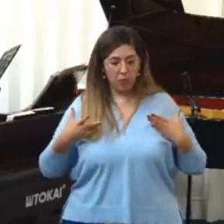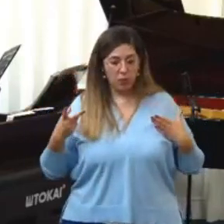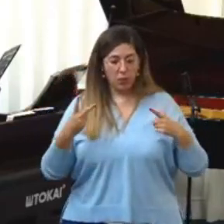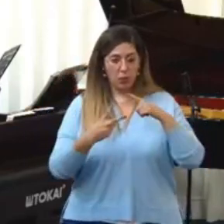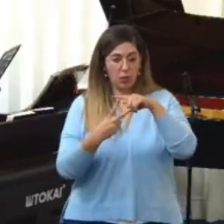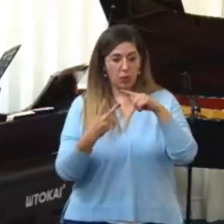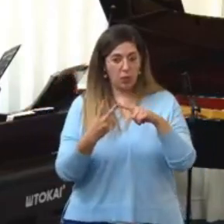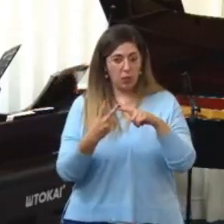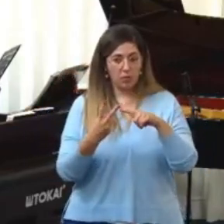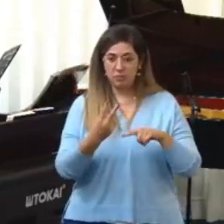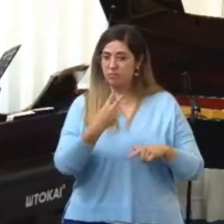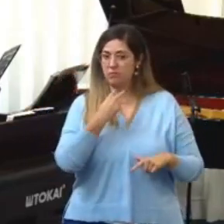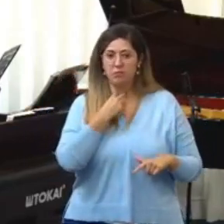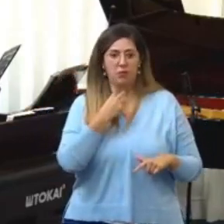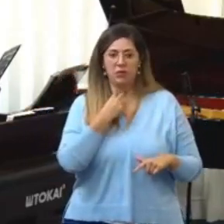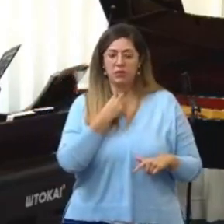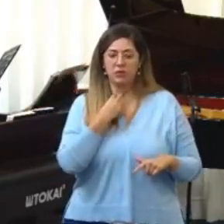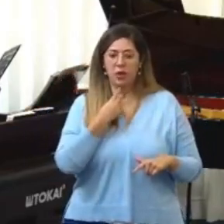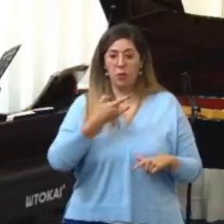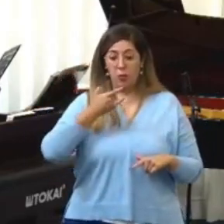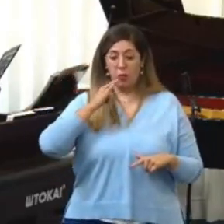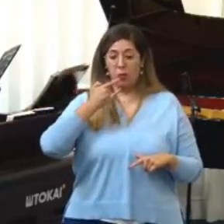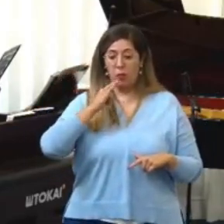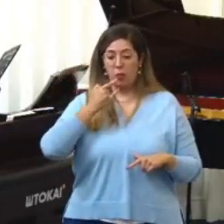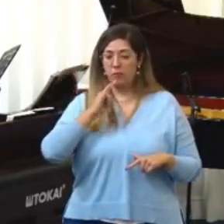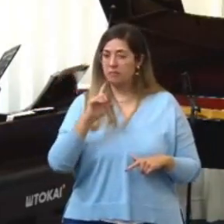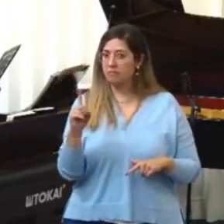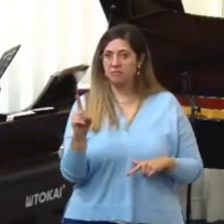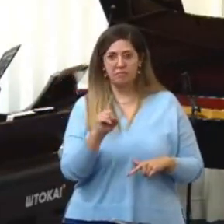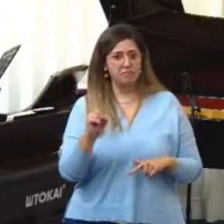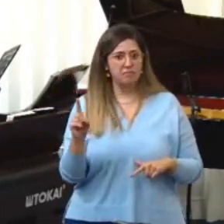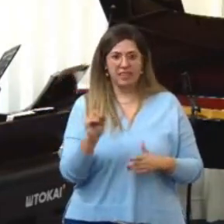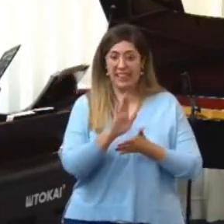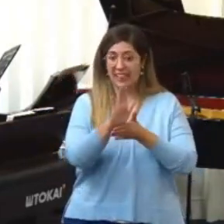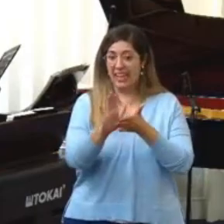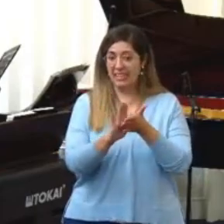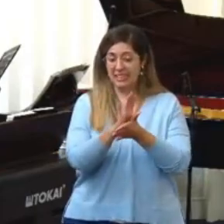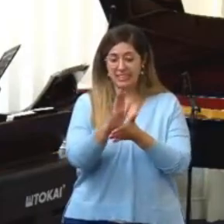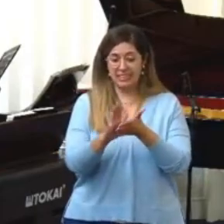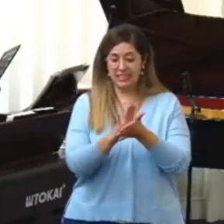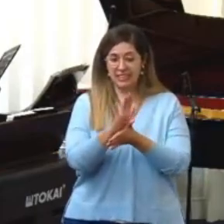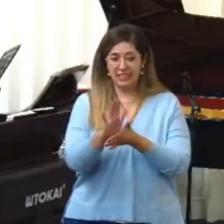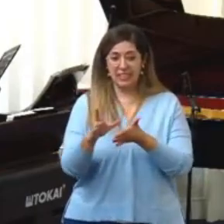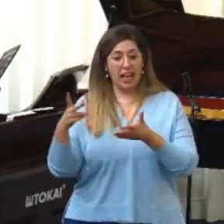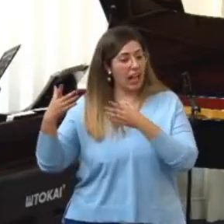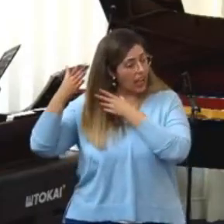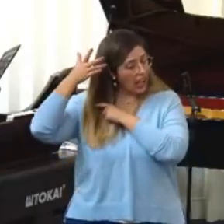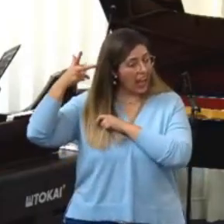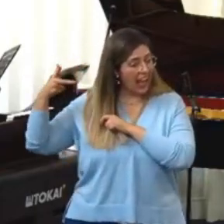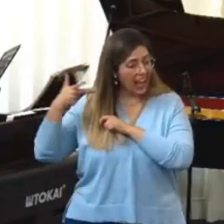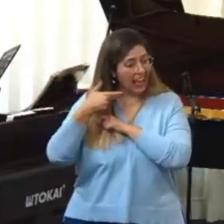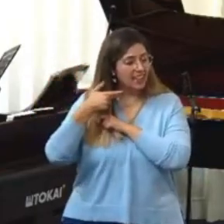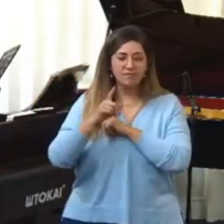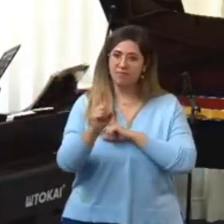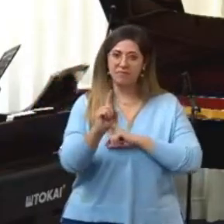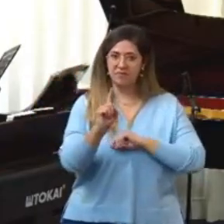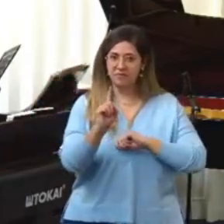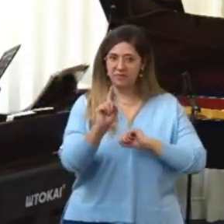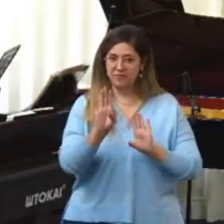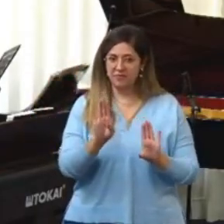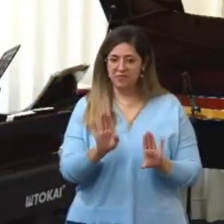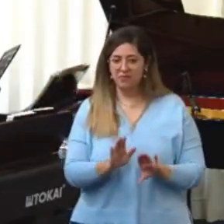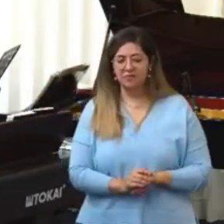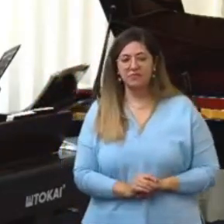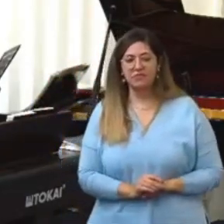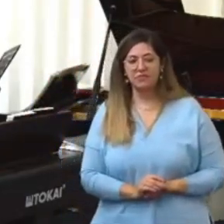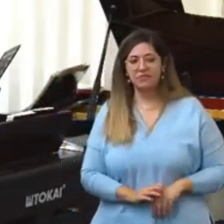fazer. Nem beber bebida forte, de vinho ou qualquer outra bebida forte, e nem cortar o cabelo. Isso era um